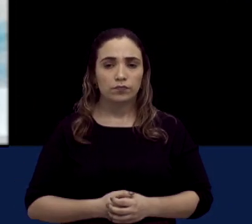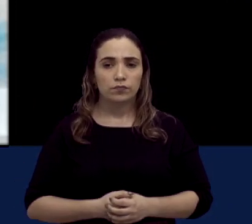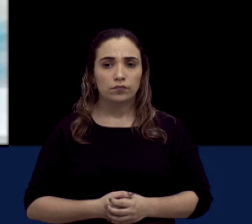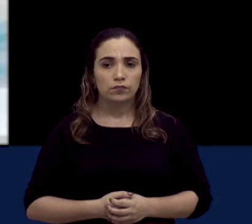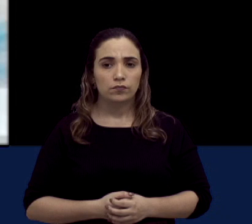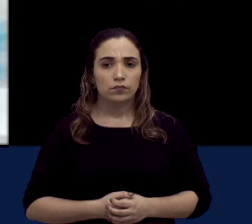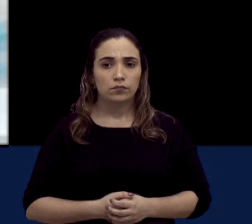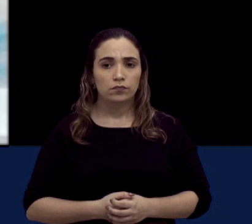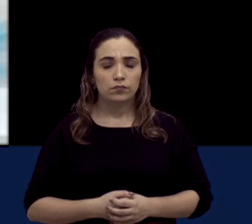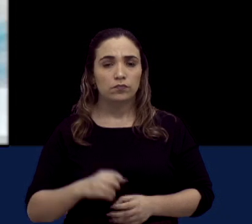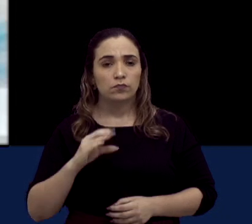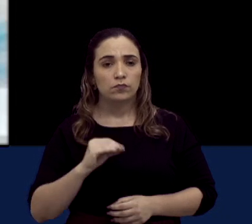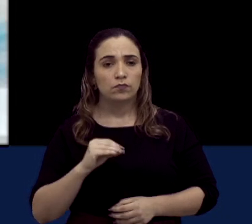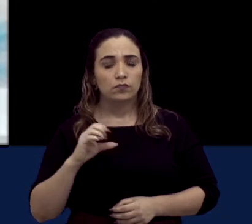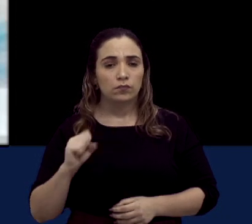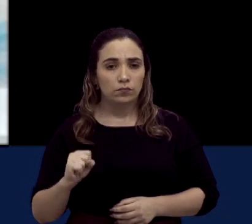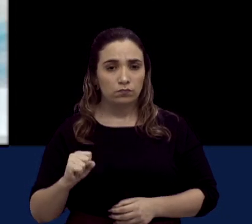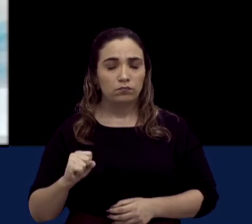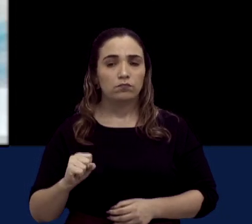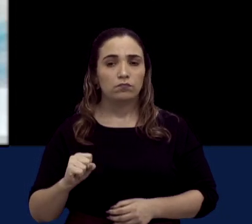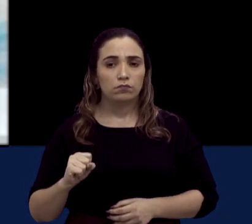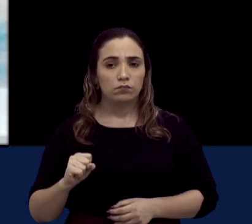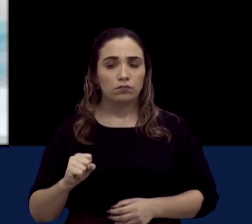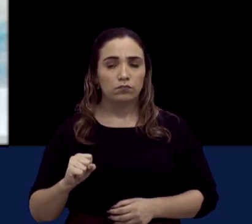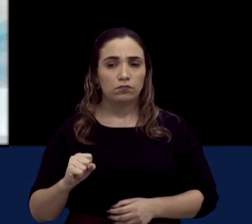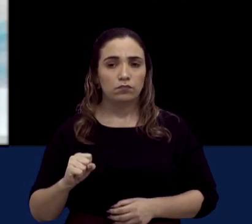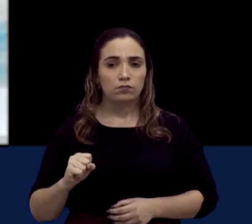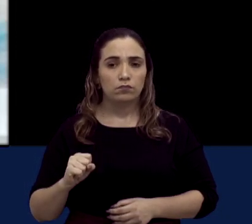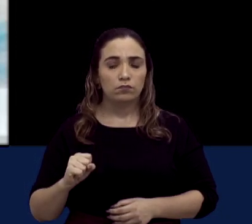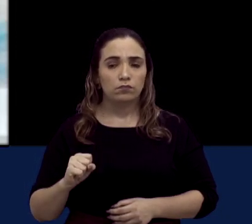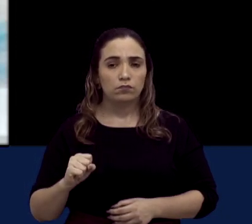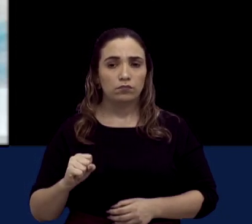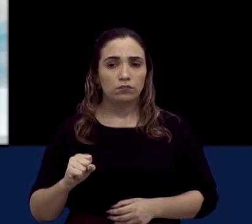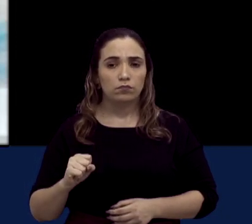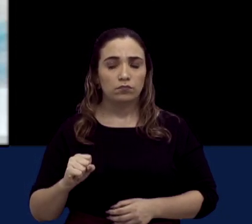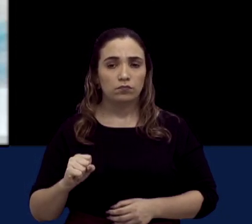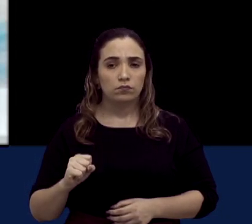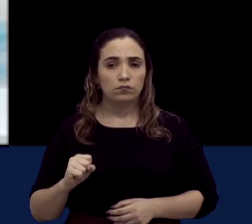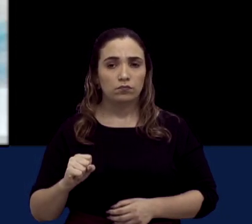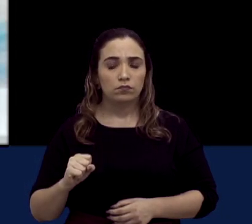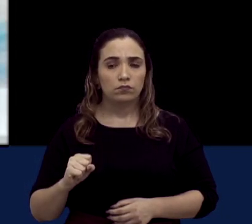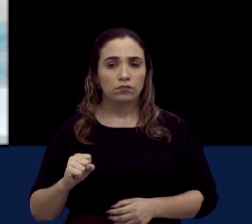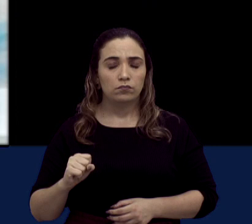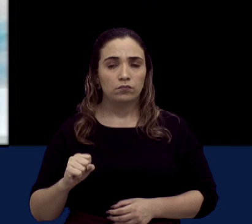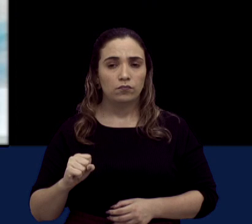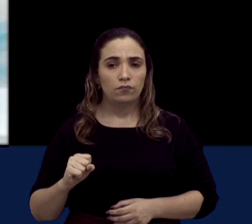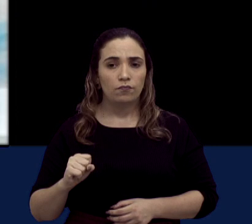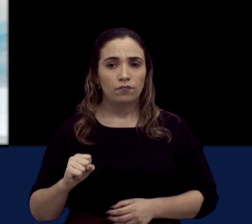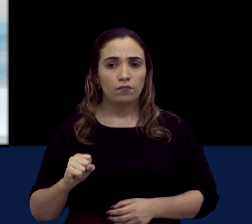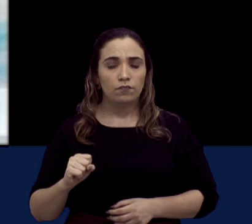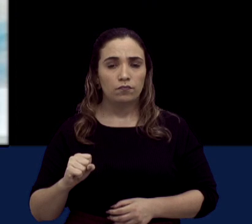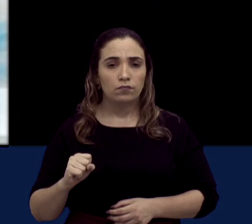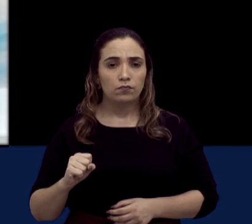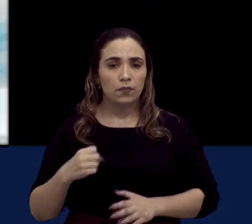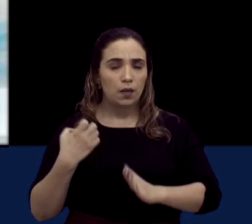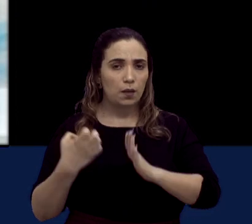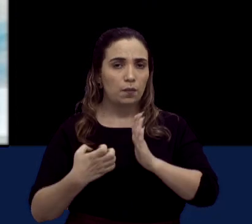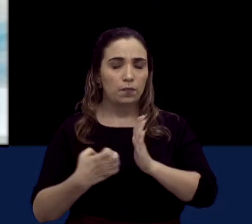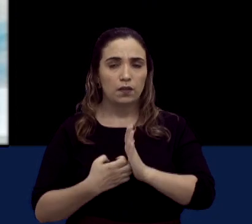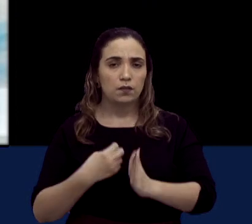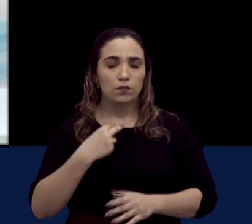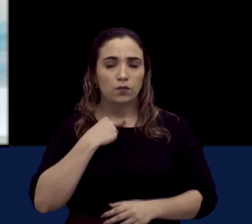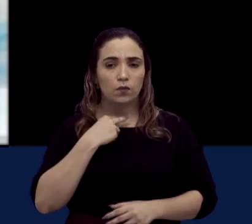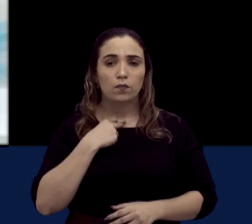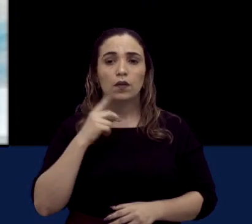uma qualificação. Ela não é um tipo de empresa ou nada. Ela